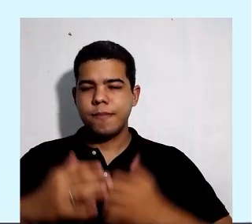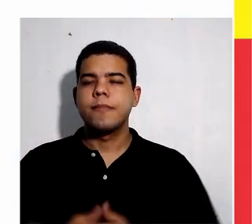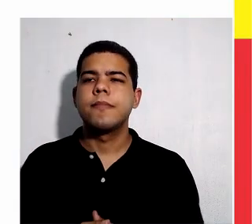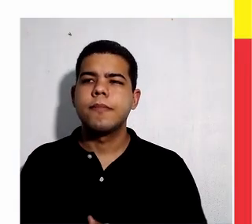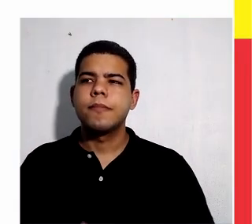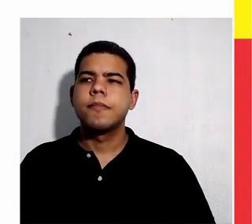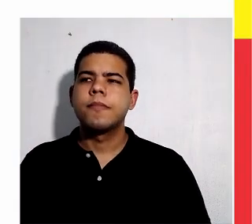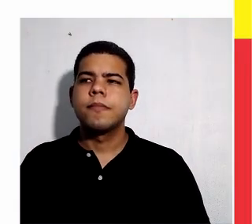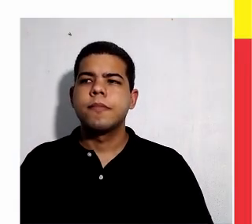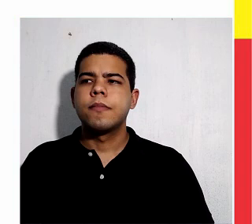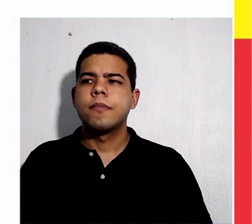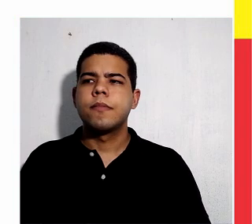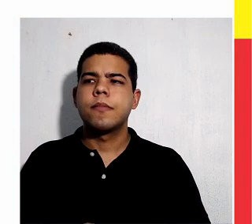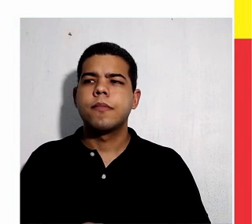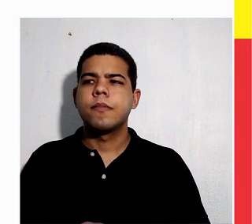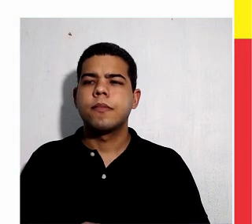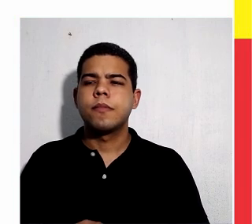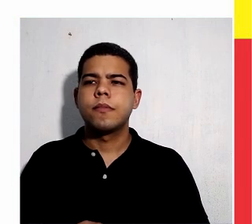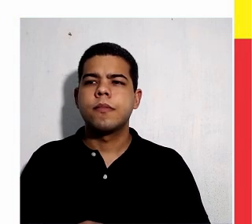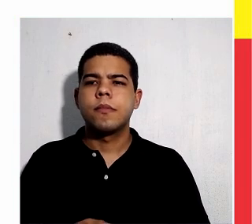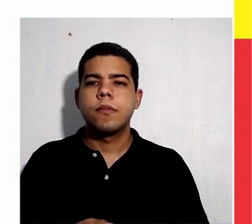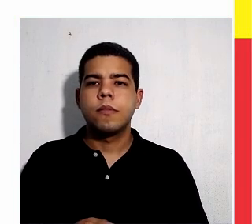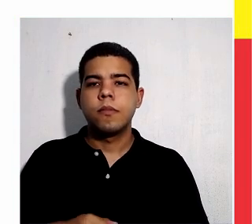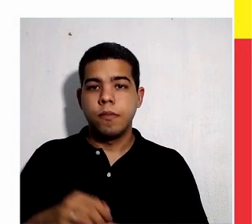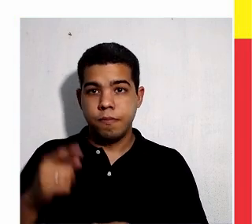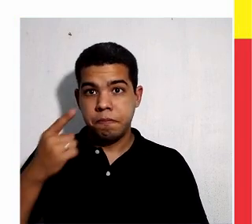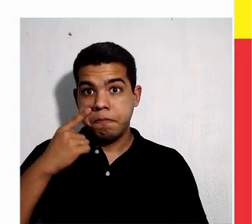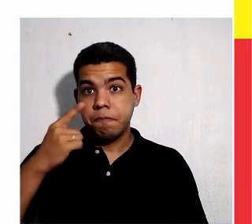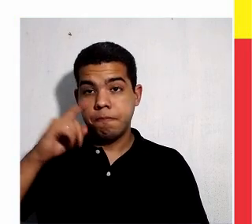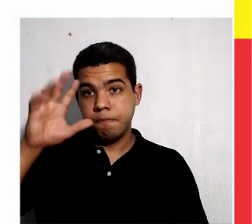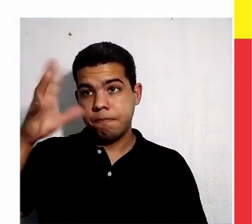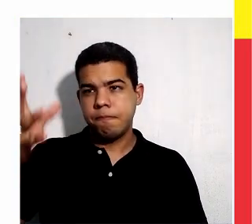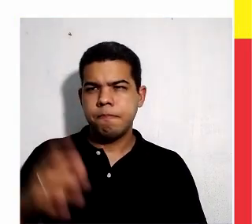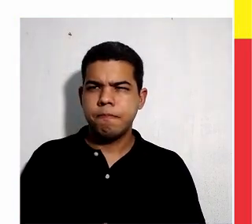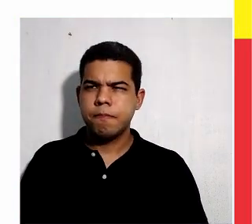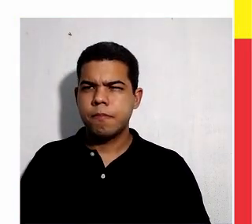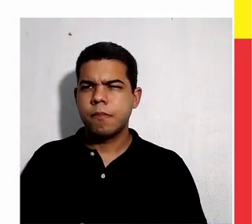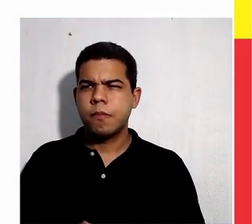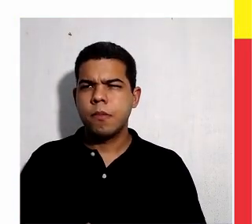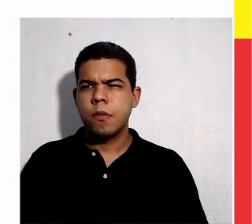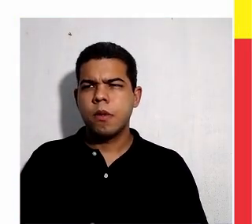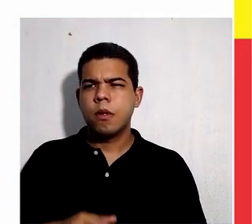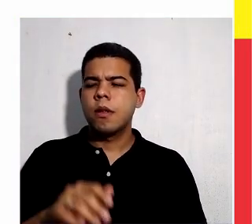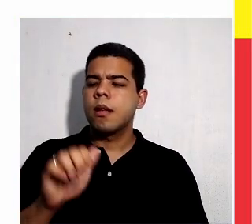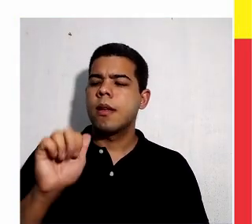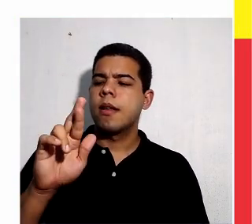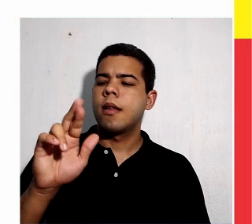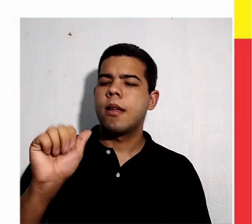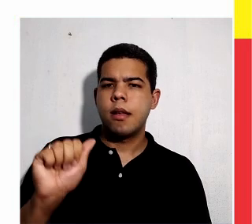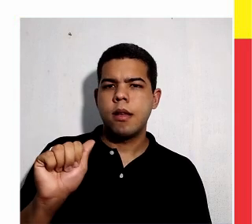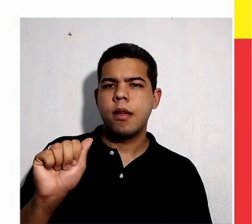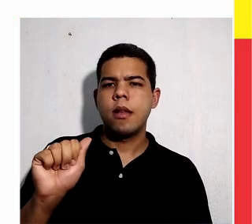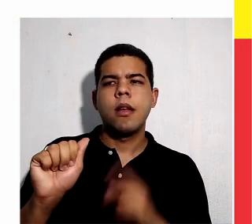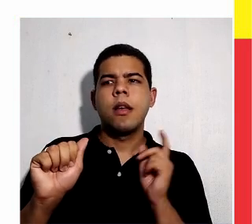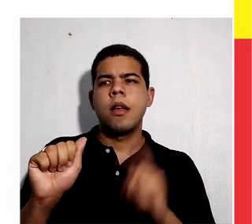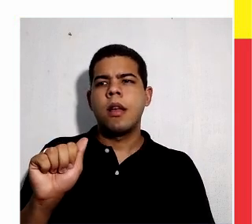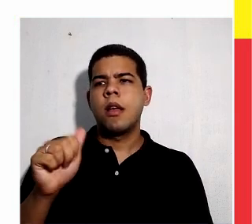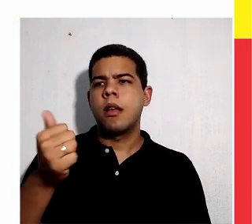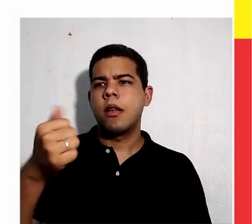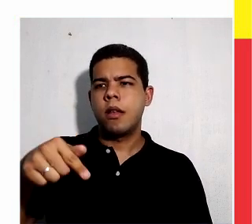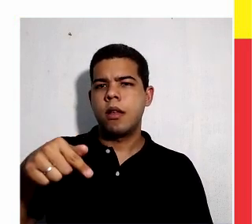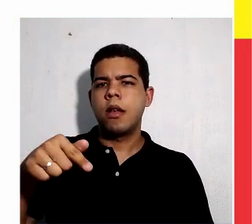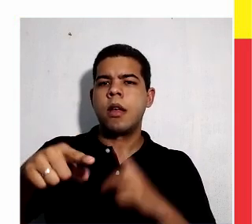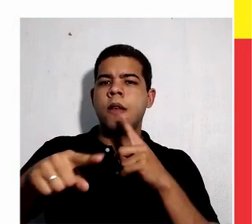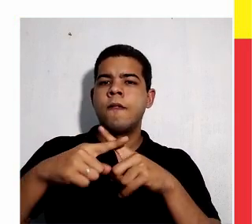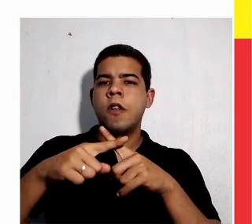resolução. Vamos lá, a nossa solução aqui, ó. A área vai ser 17 centímetros